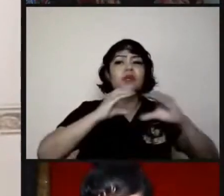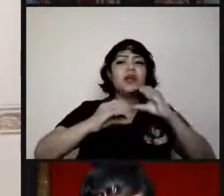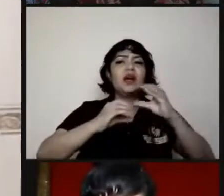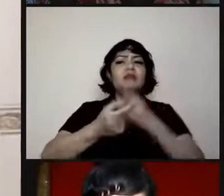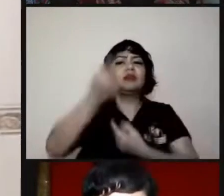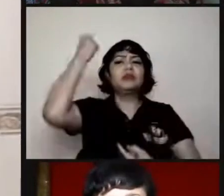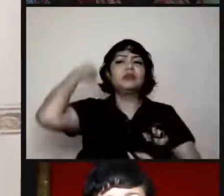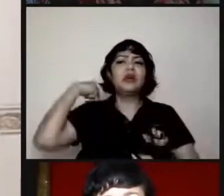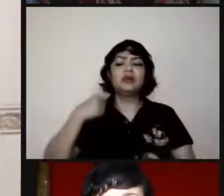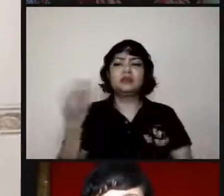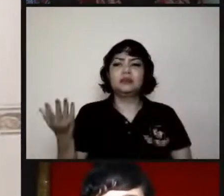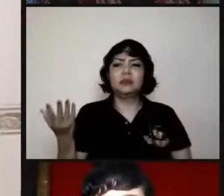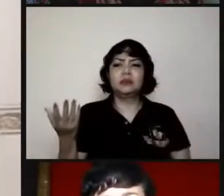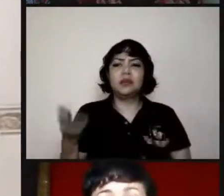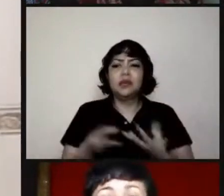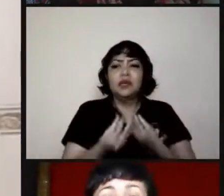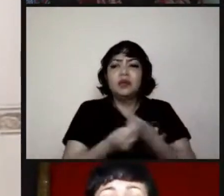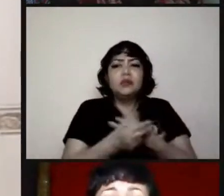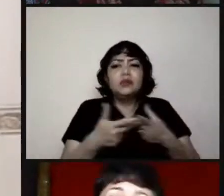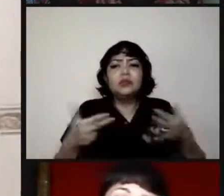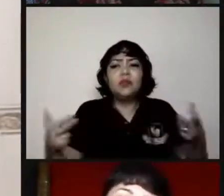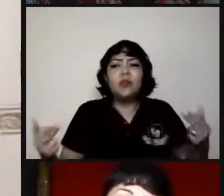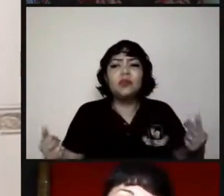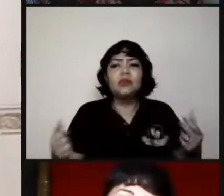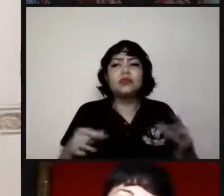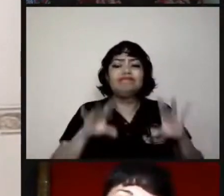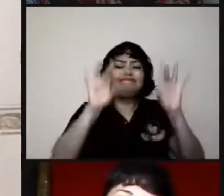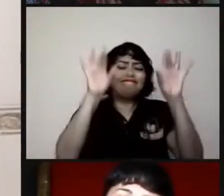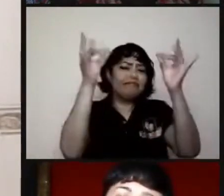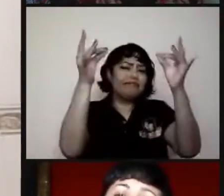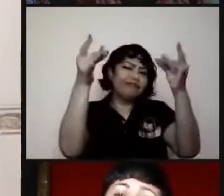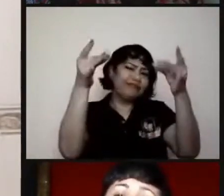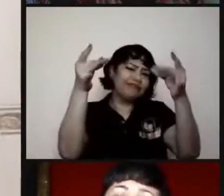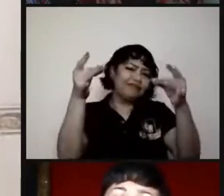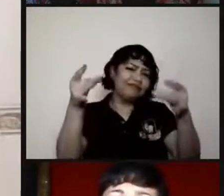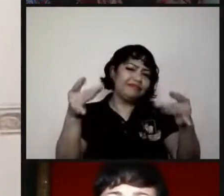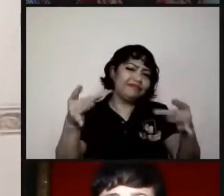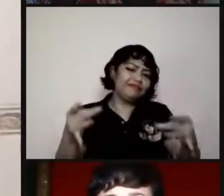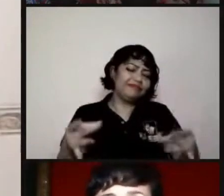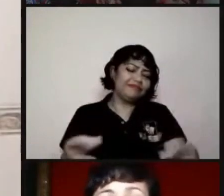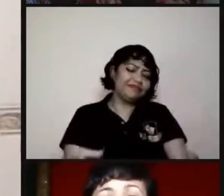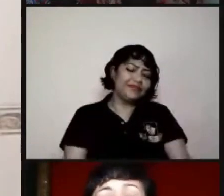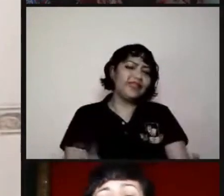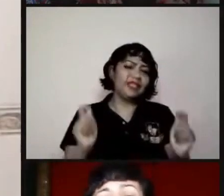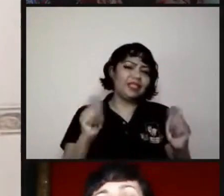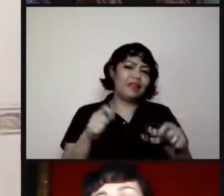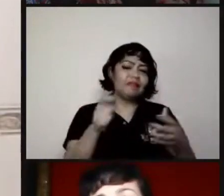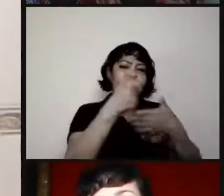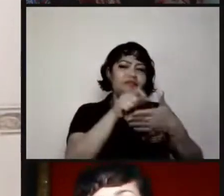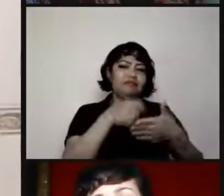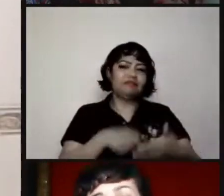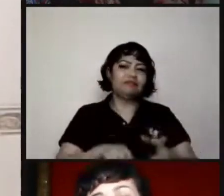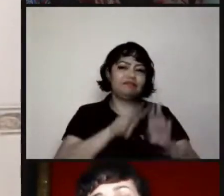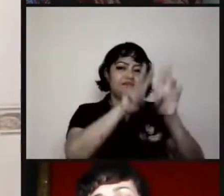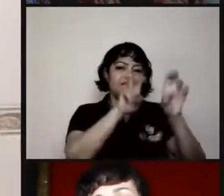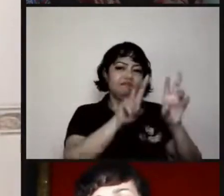ela, sabe, são tantas coisas, assim, infinitas possibilidades de abordagem. Então, e o